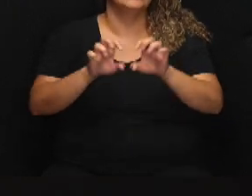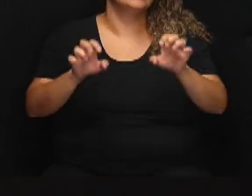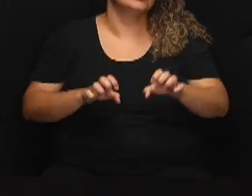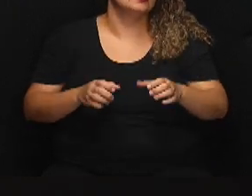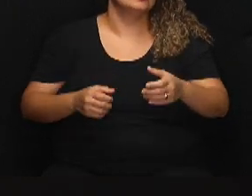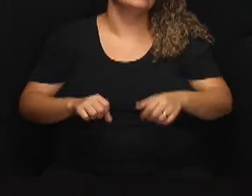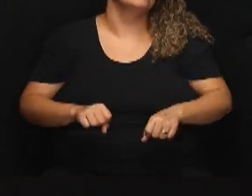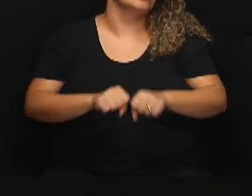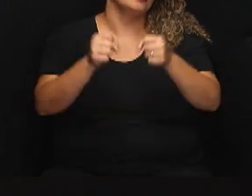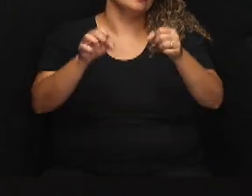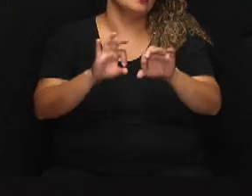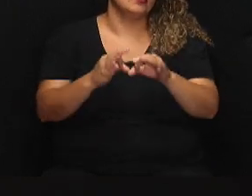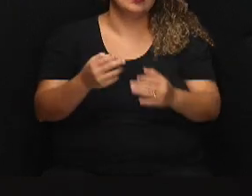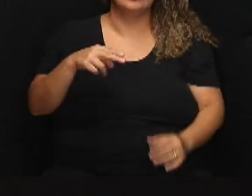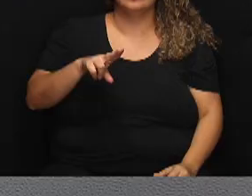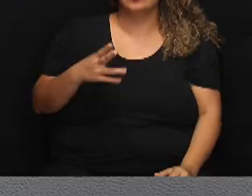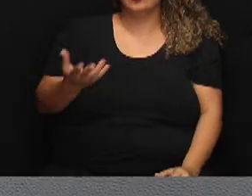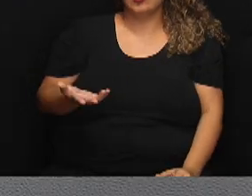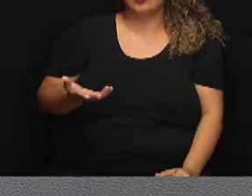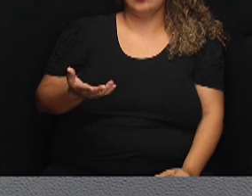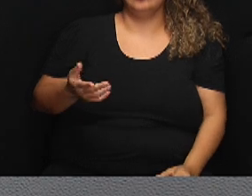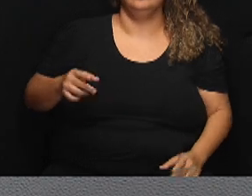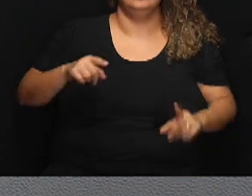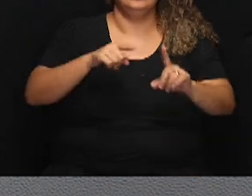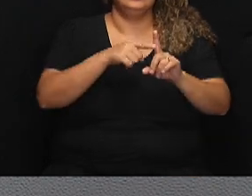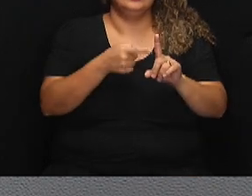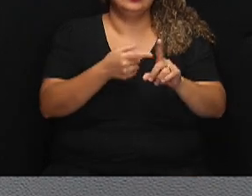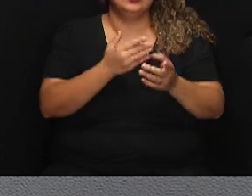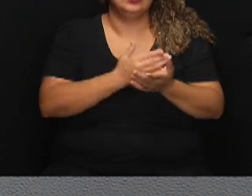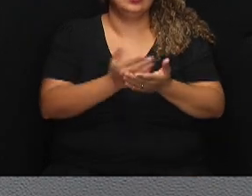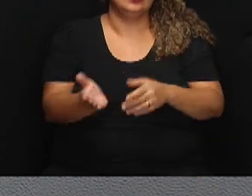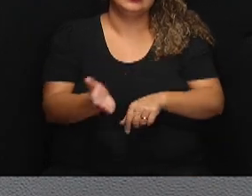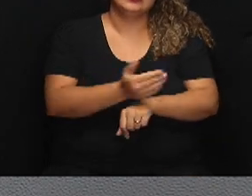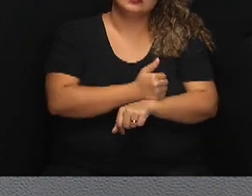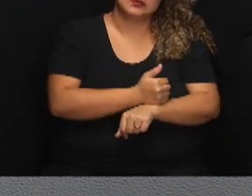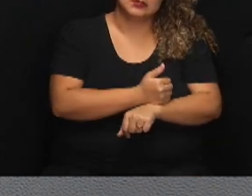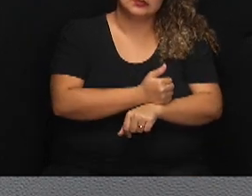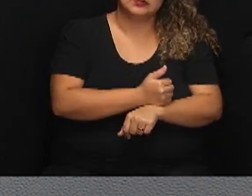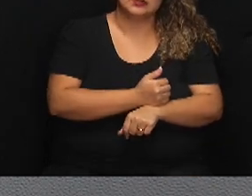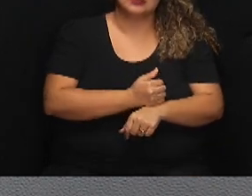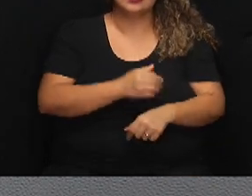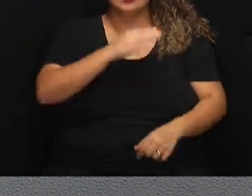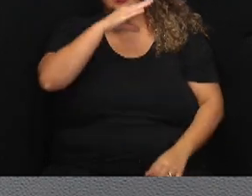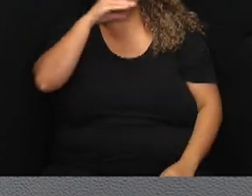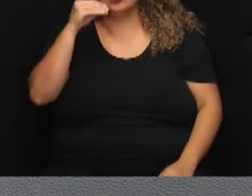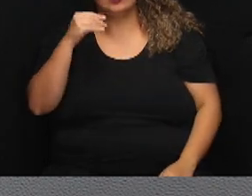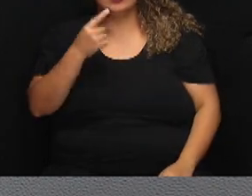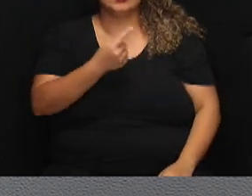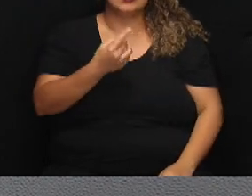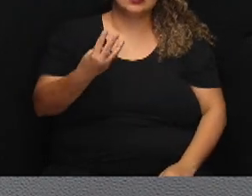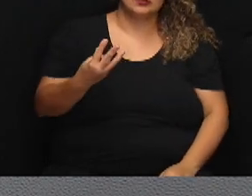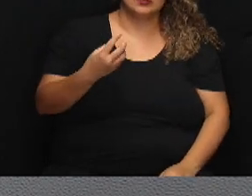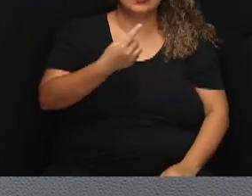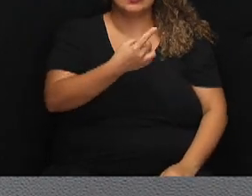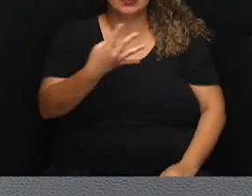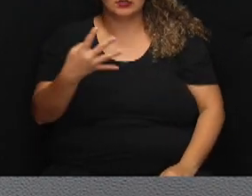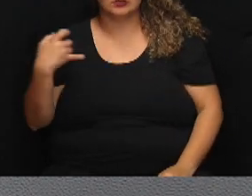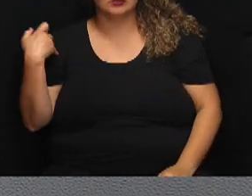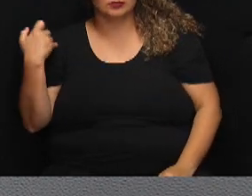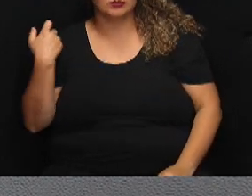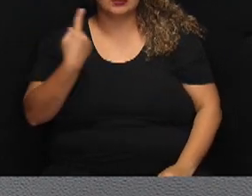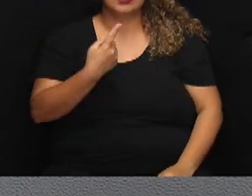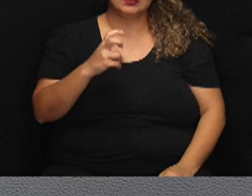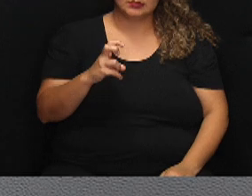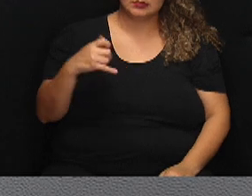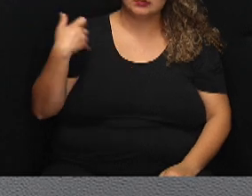família, né? Ou então, gravidez que estão começando muito cedo, né? Com adolescentes ali de 13, 14,